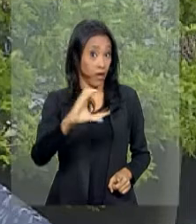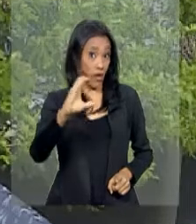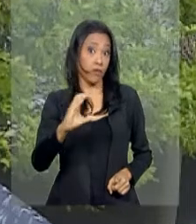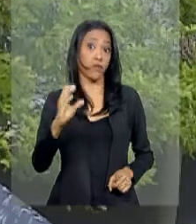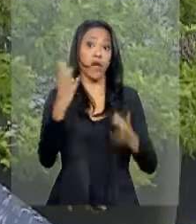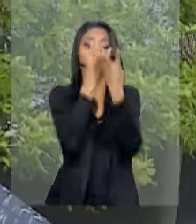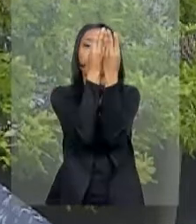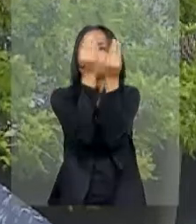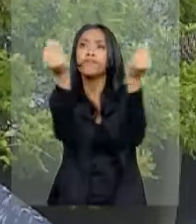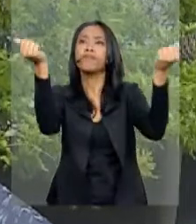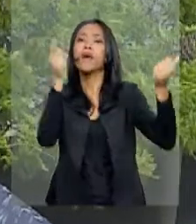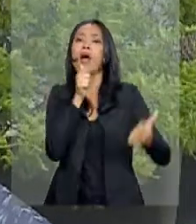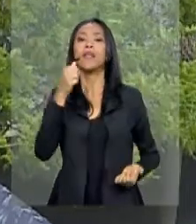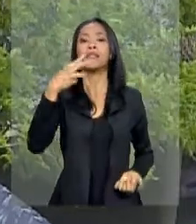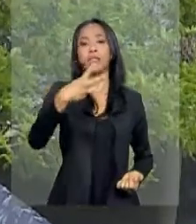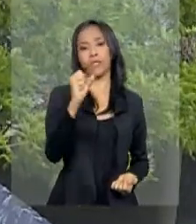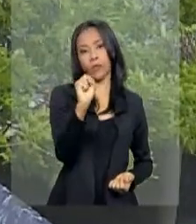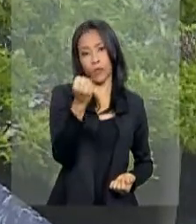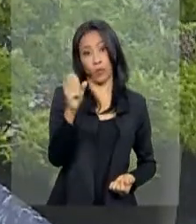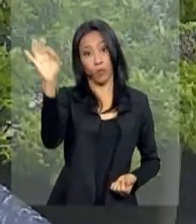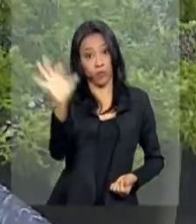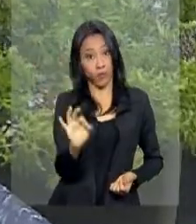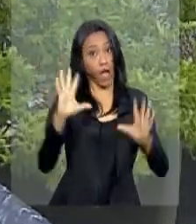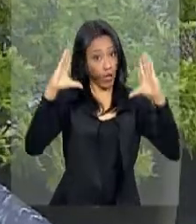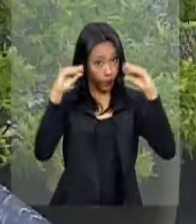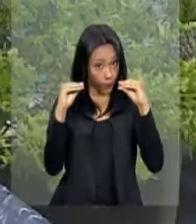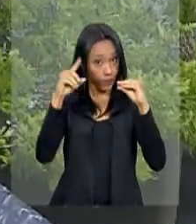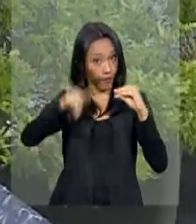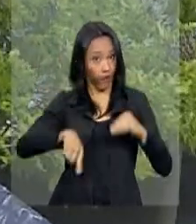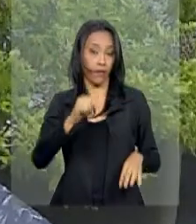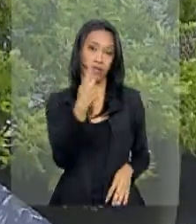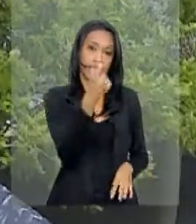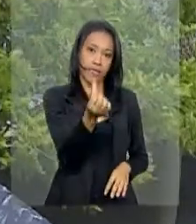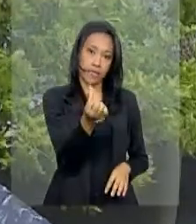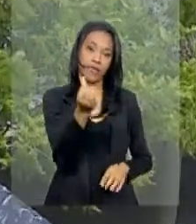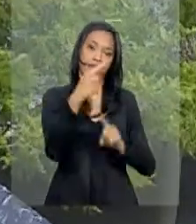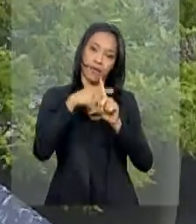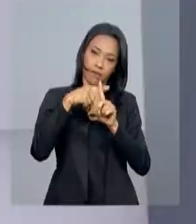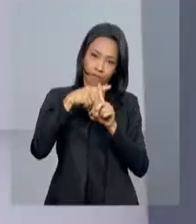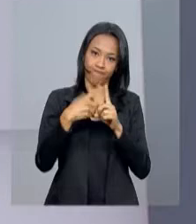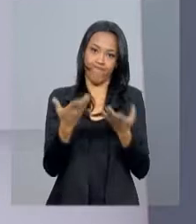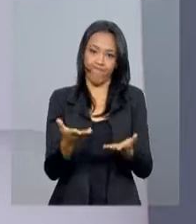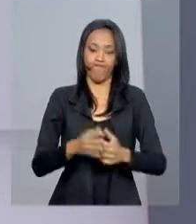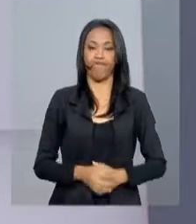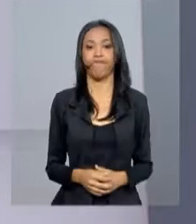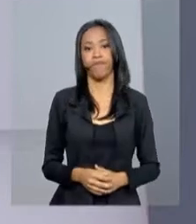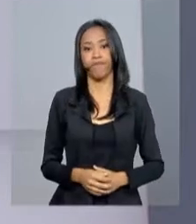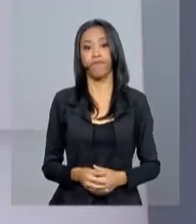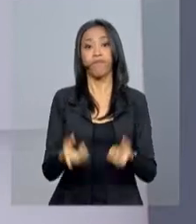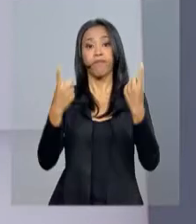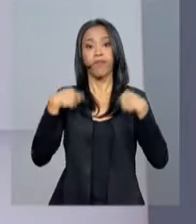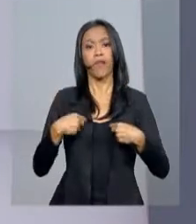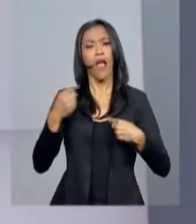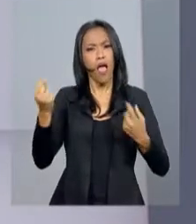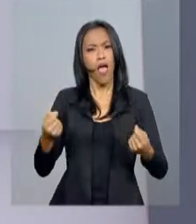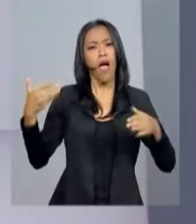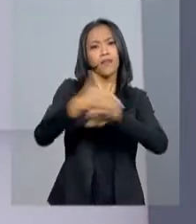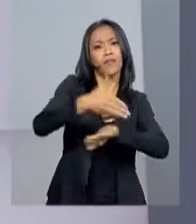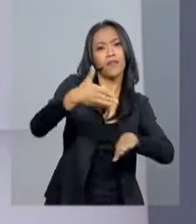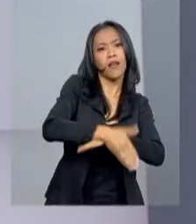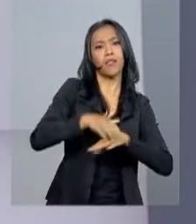em 38 por cento para a noite a mínima prevista é de 16 graus ampliar o acesso à educação